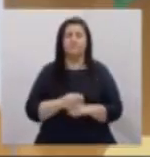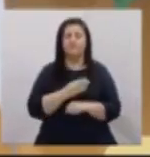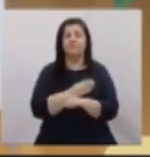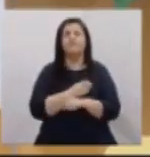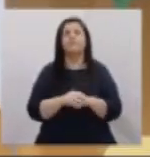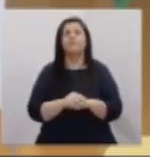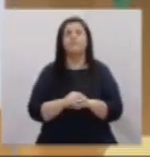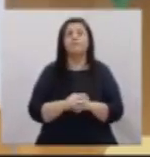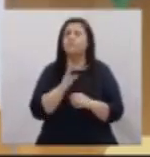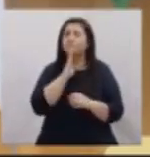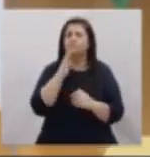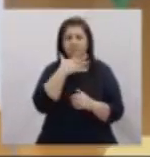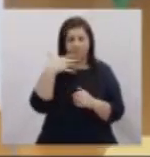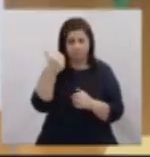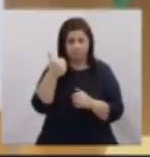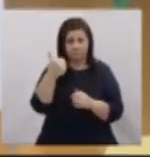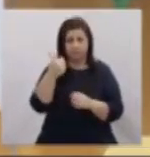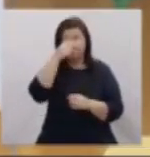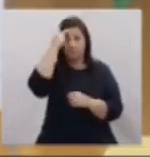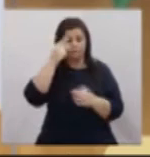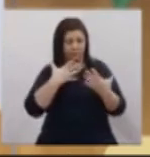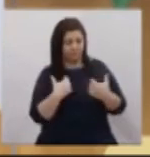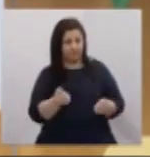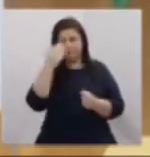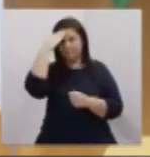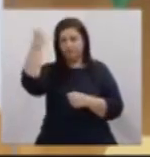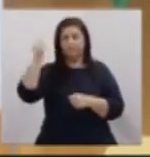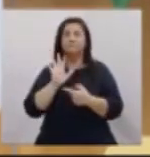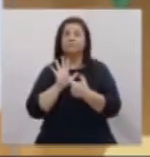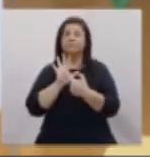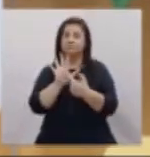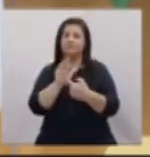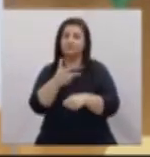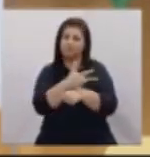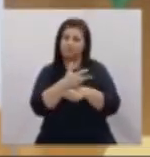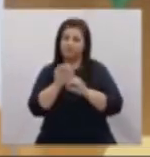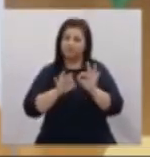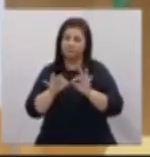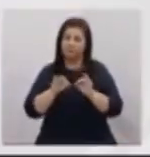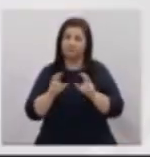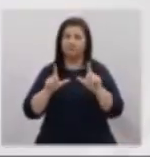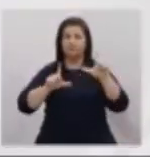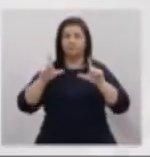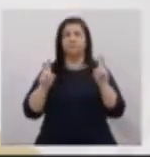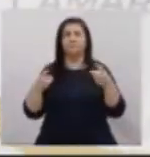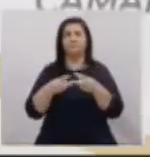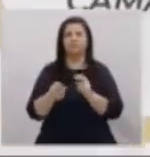Para conhecermos um pouco melhor sobre os homenageados deste dia, vamos exibir um vídeo produzido pela TV Câmara Jacareí.